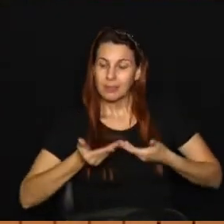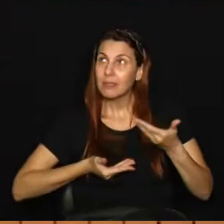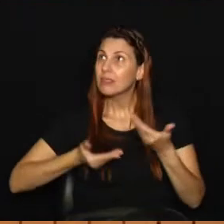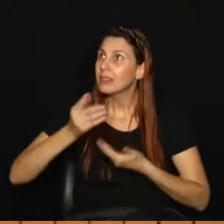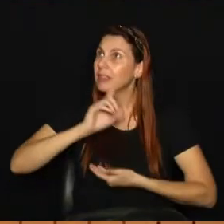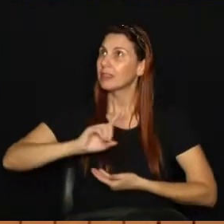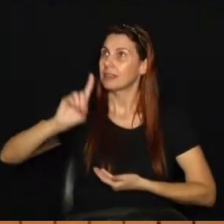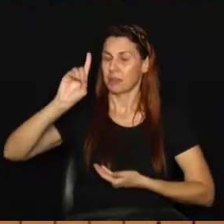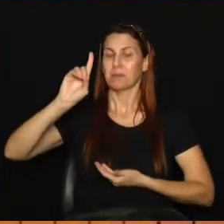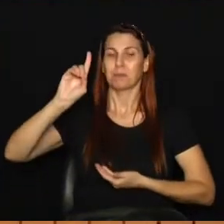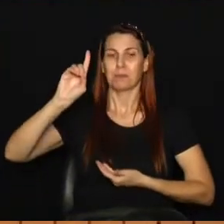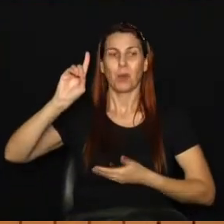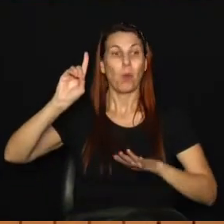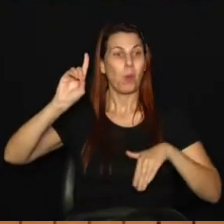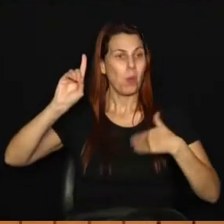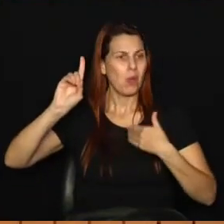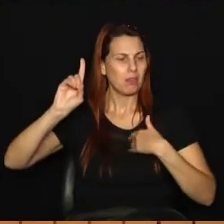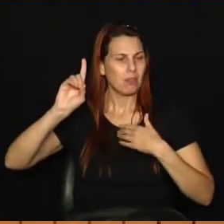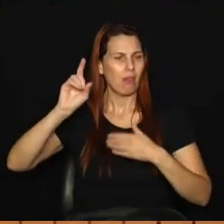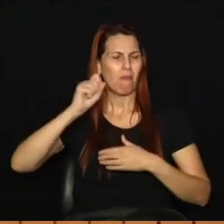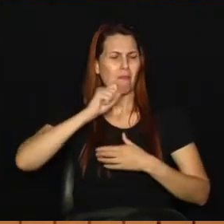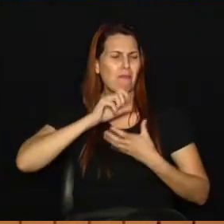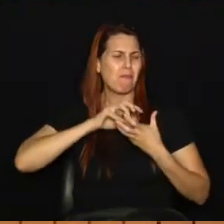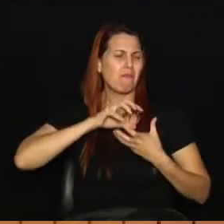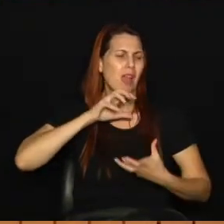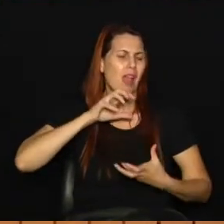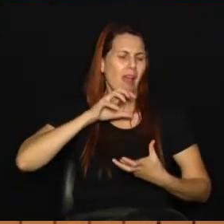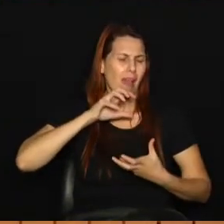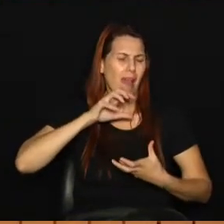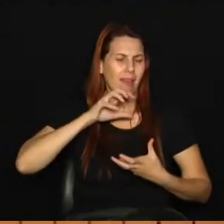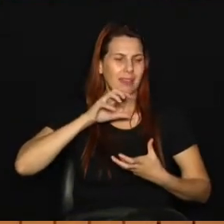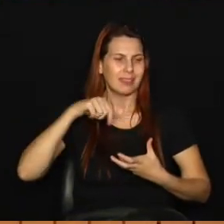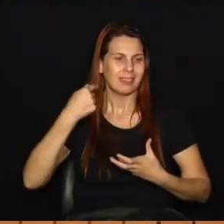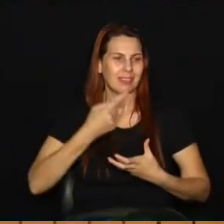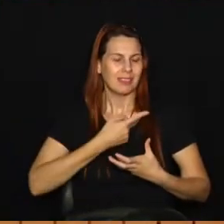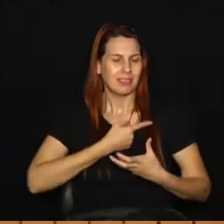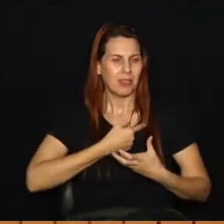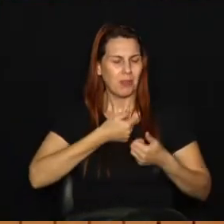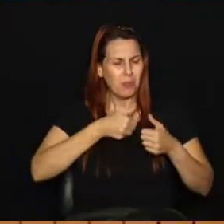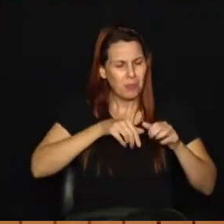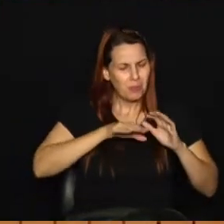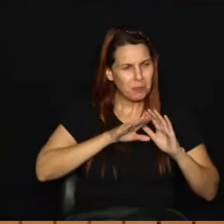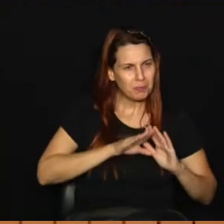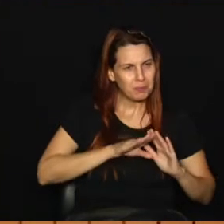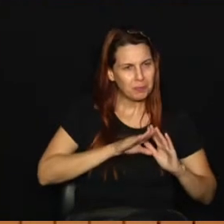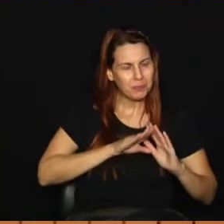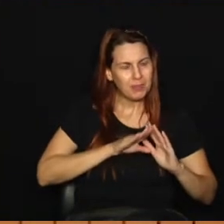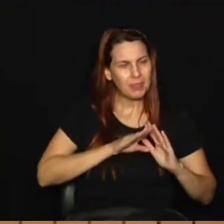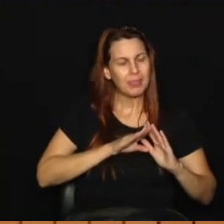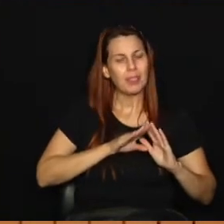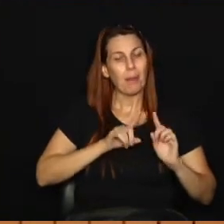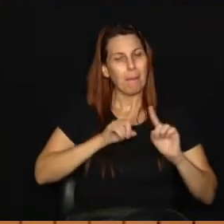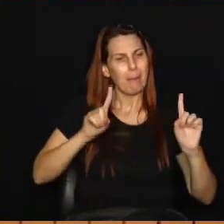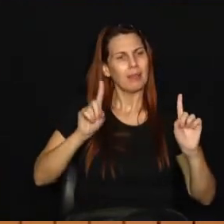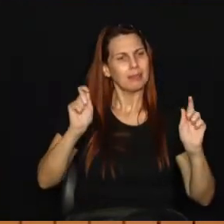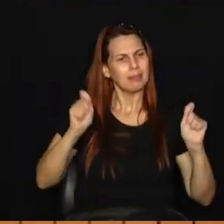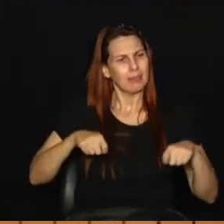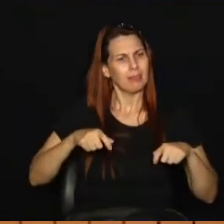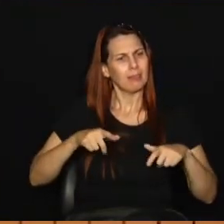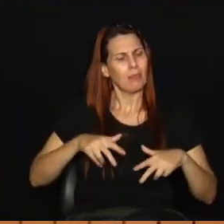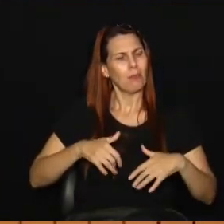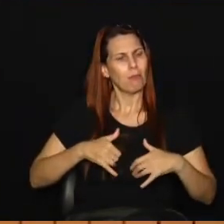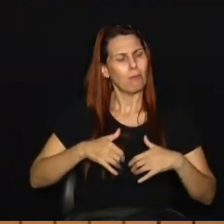A hora que eu ficar gaga, aí então a gente se recolhe, né? Mas enquanto nós pudermos, nós vamos fazendo, nós